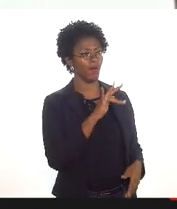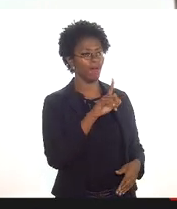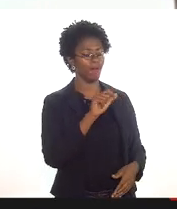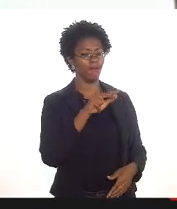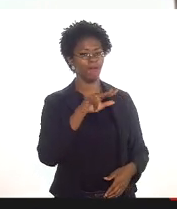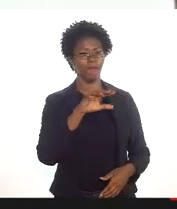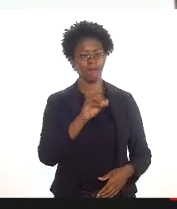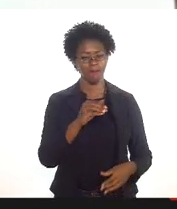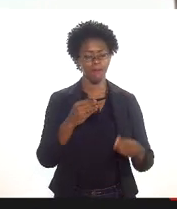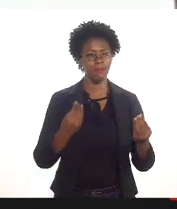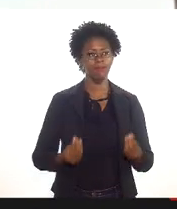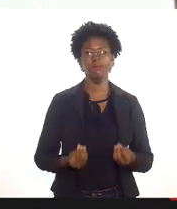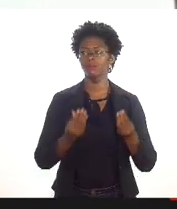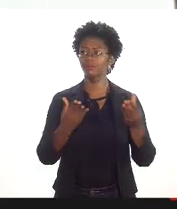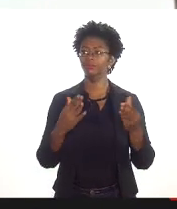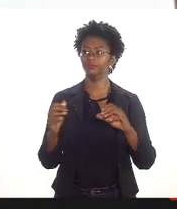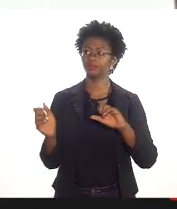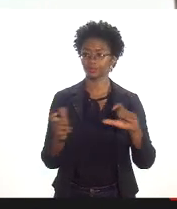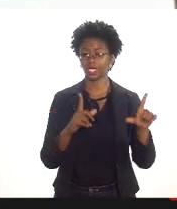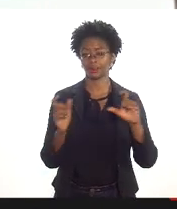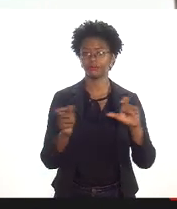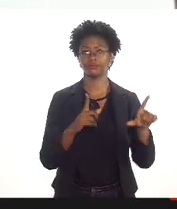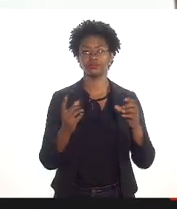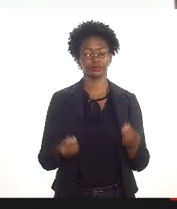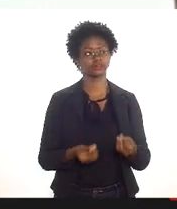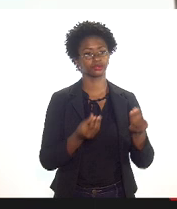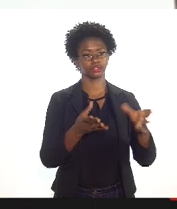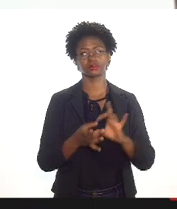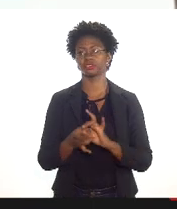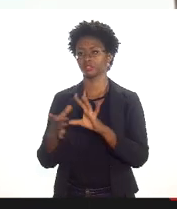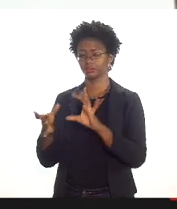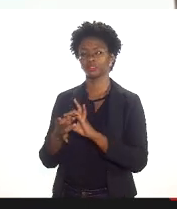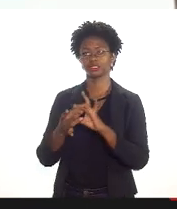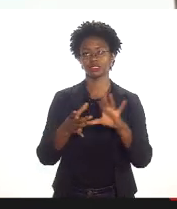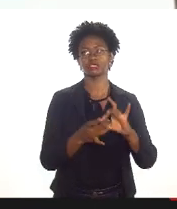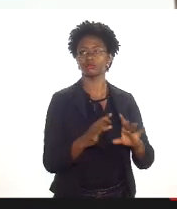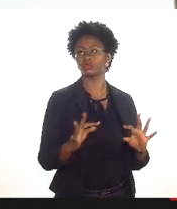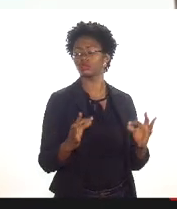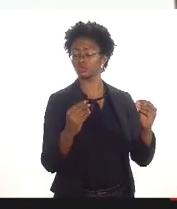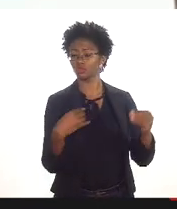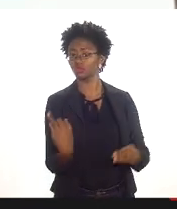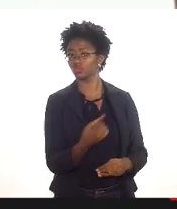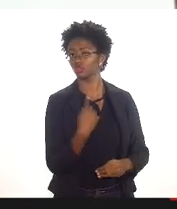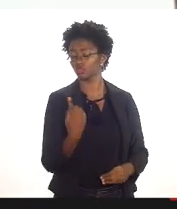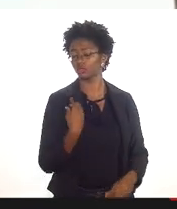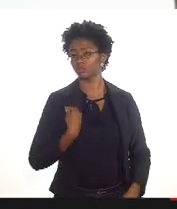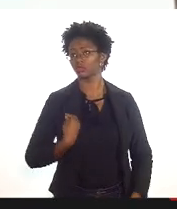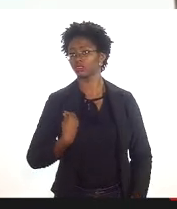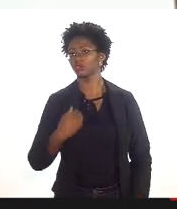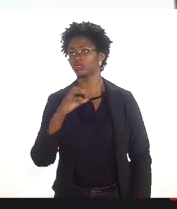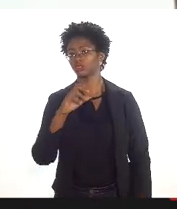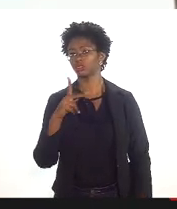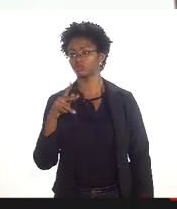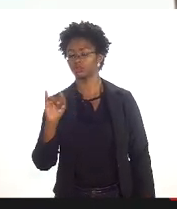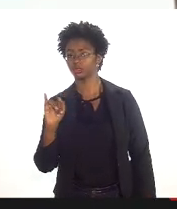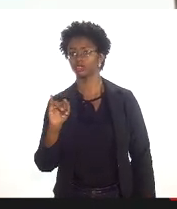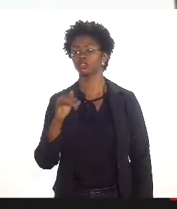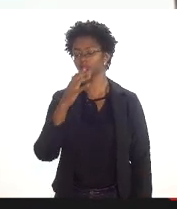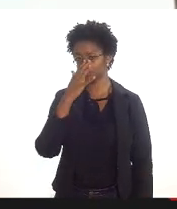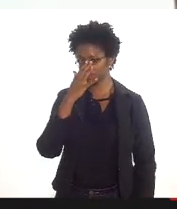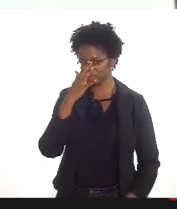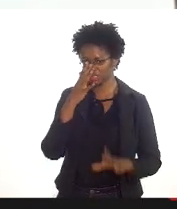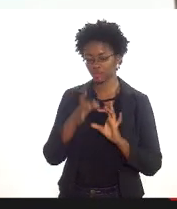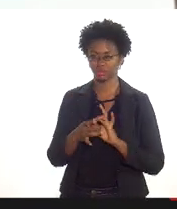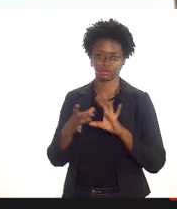fosse disponibilizada para a nossa CPI, para que nós pudéssemos disponibilizar a todos